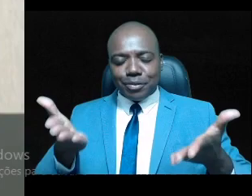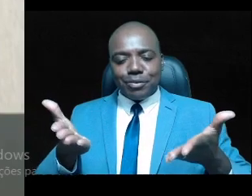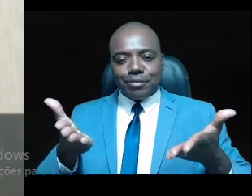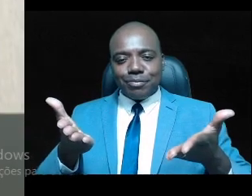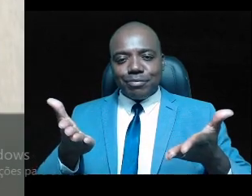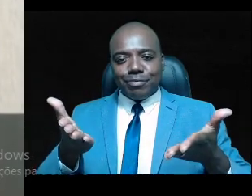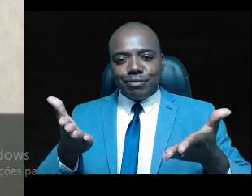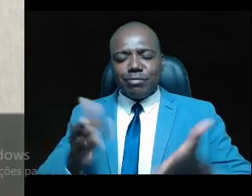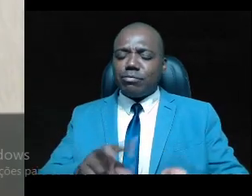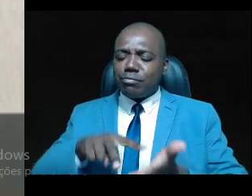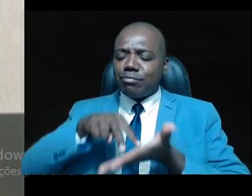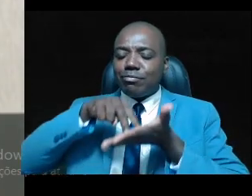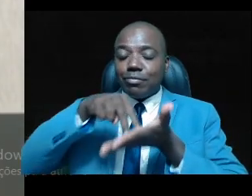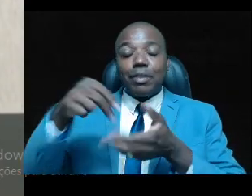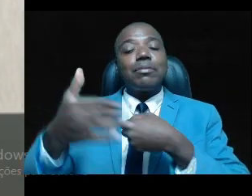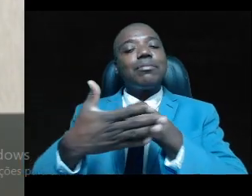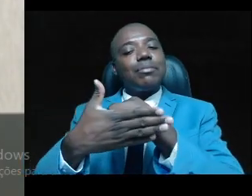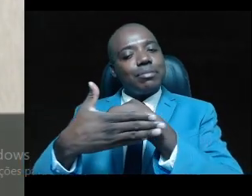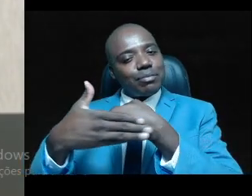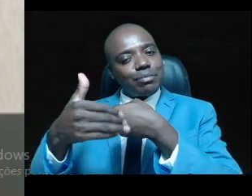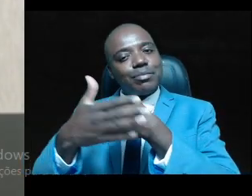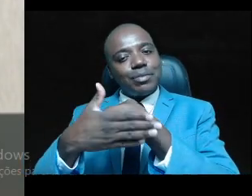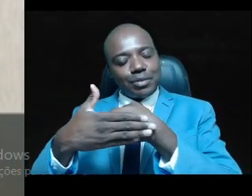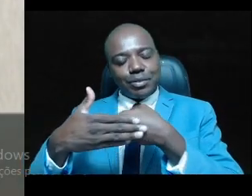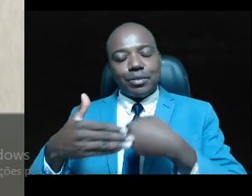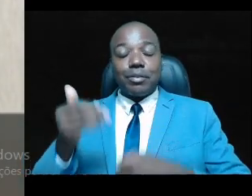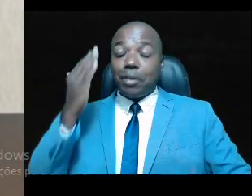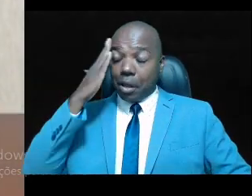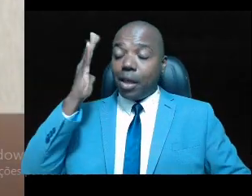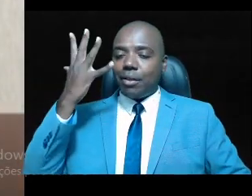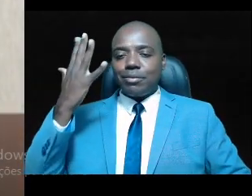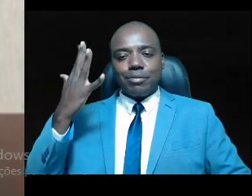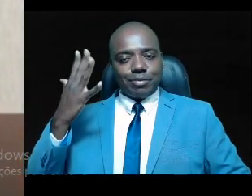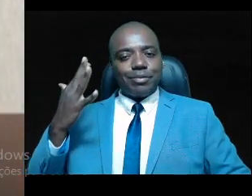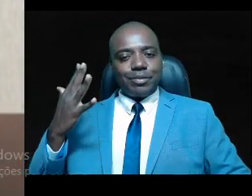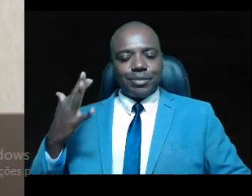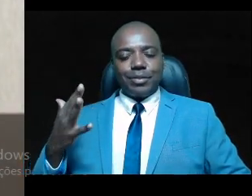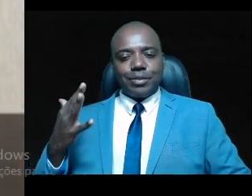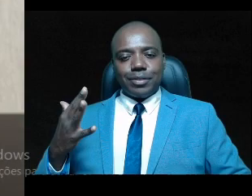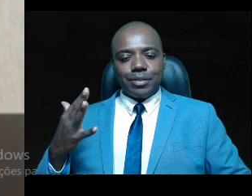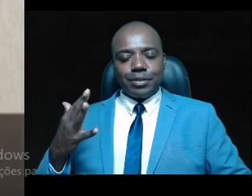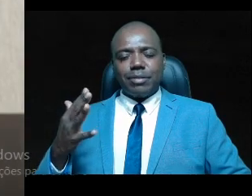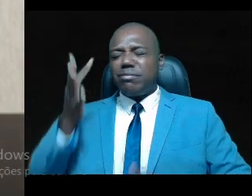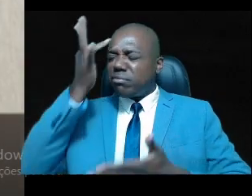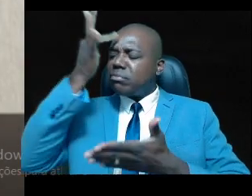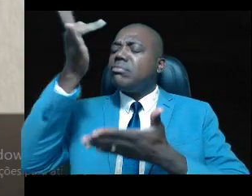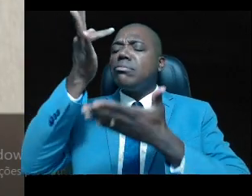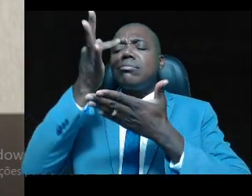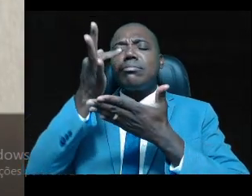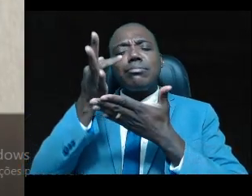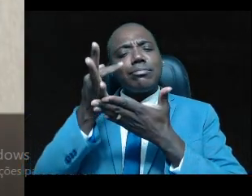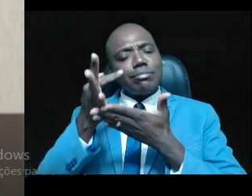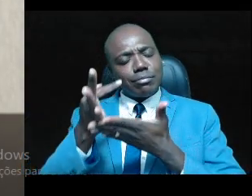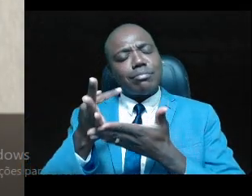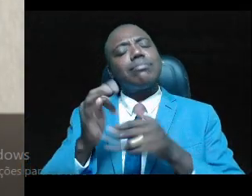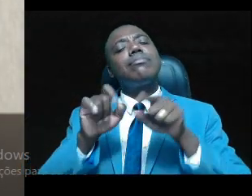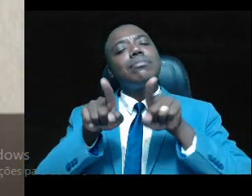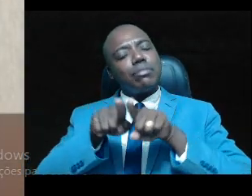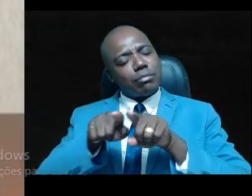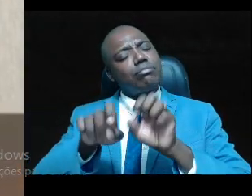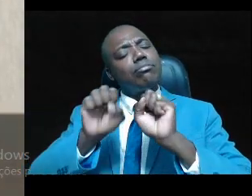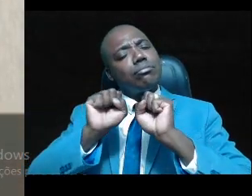ânimo, consolo, conforto, esperança e bastante fé, para que